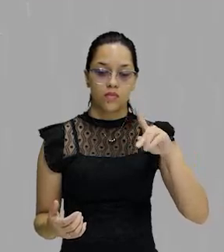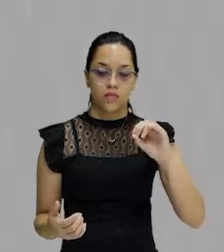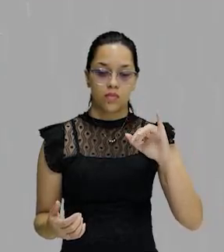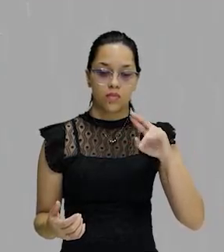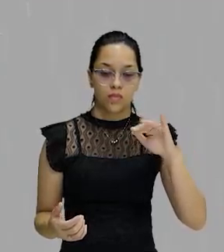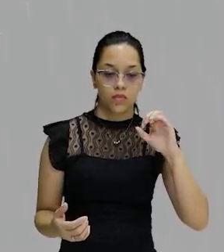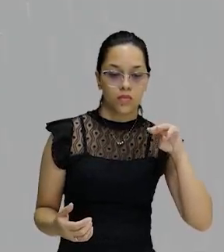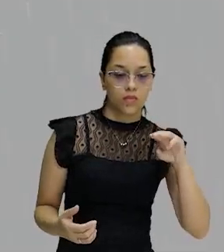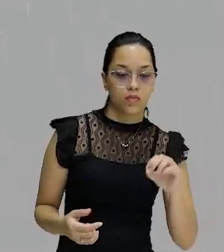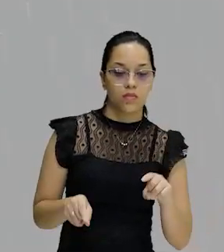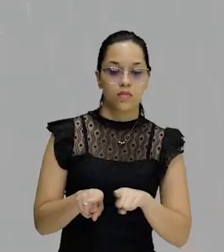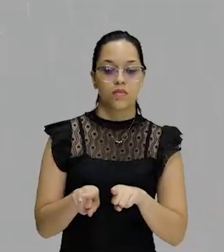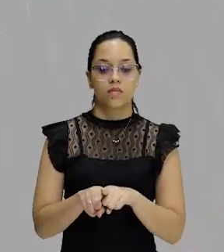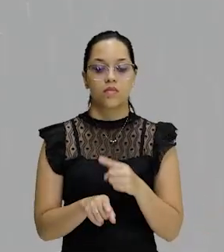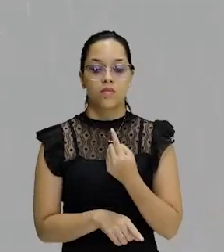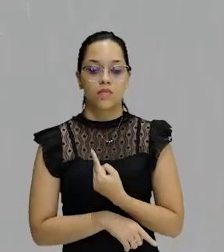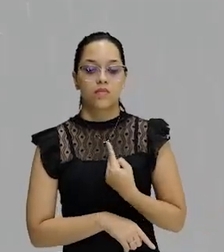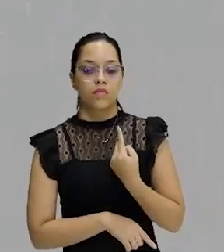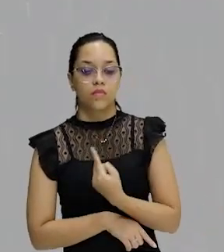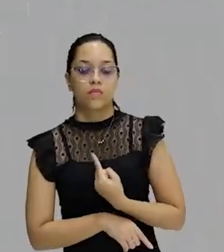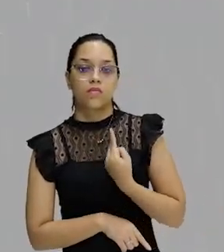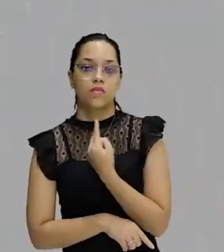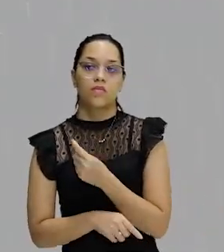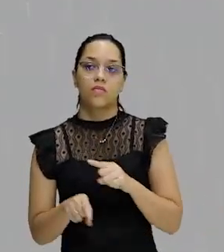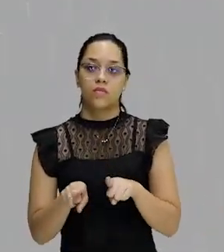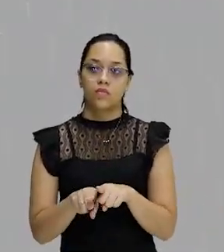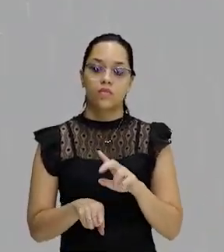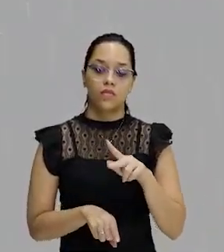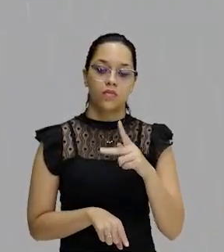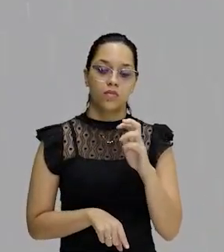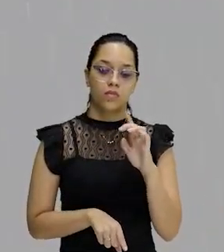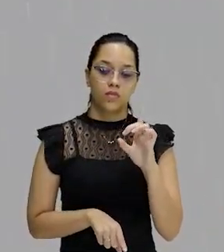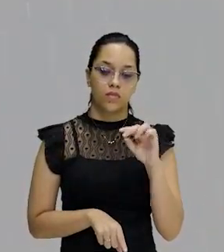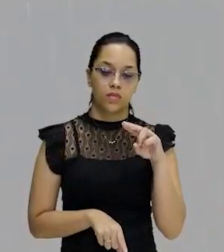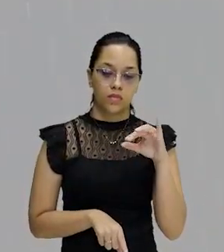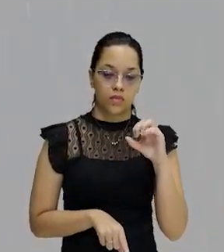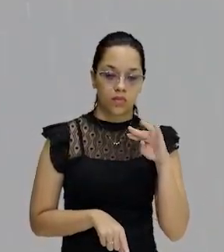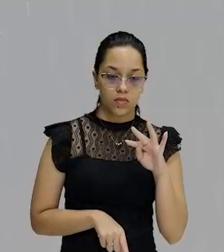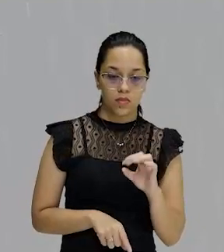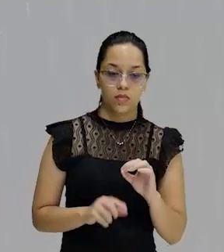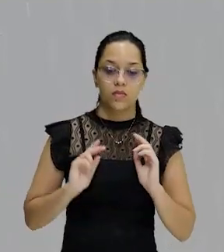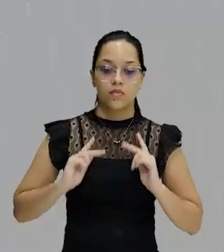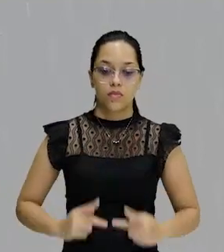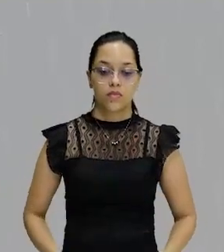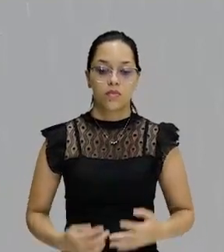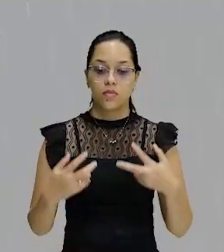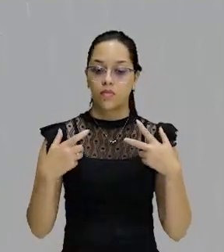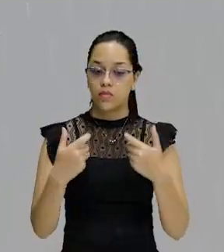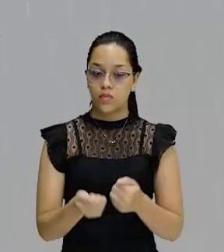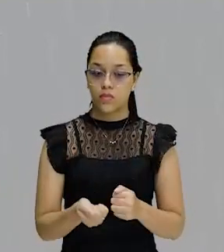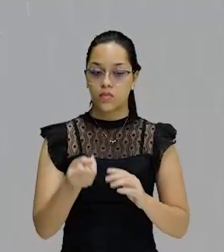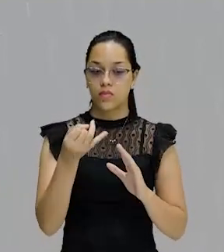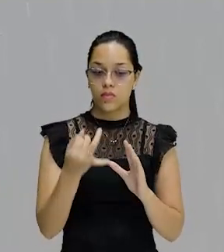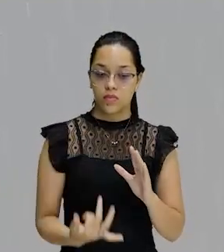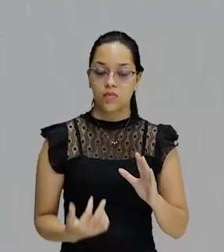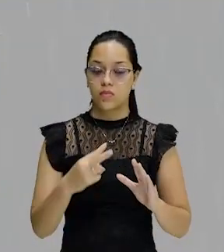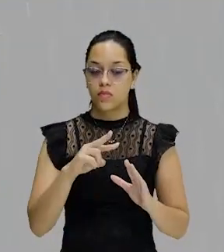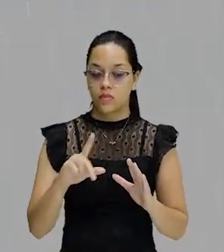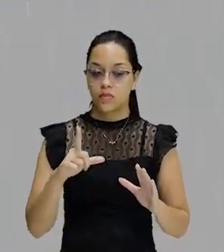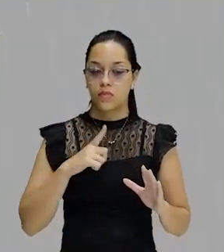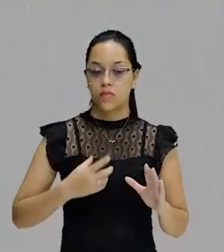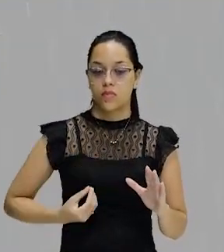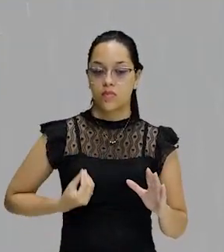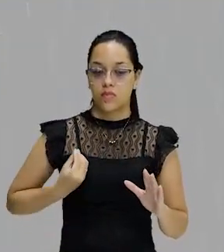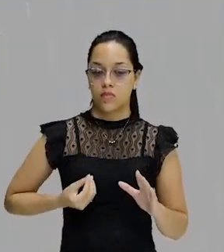o individualismo, a questão do hedonismo, do humanismo. Isso tudo são características que vão estar